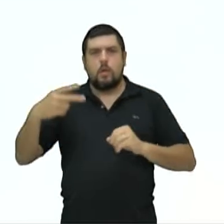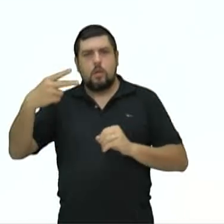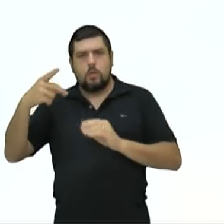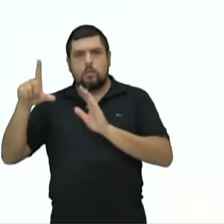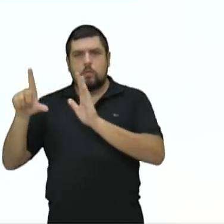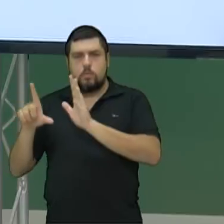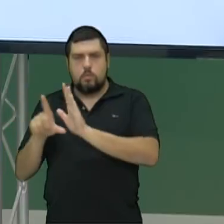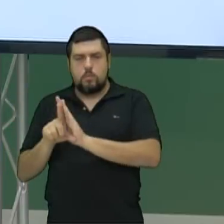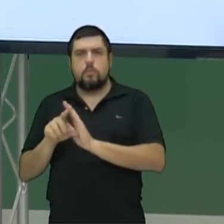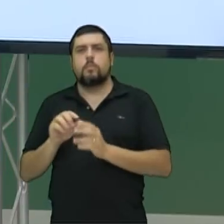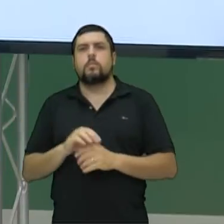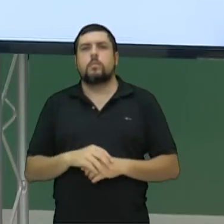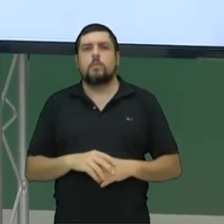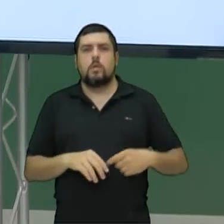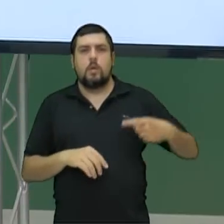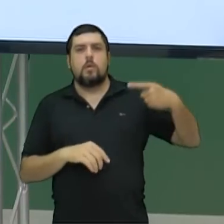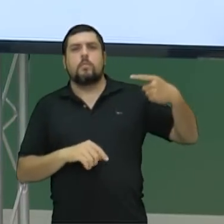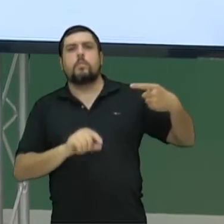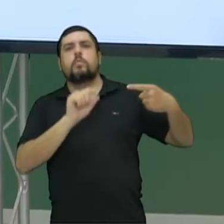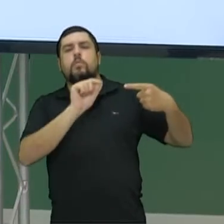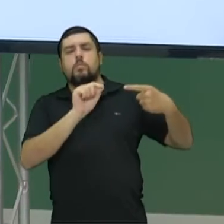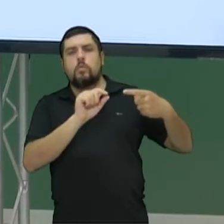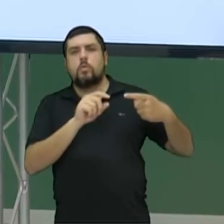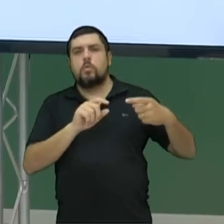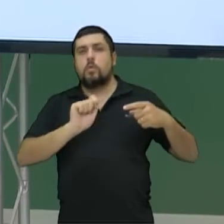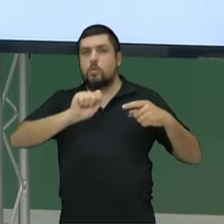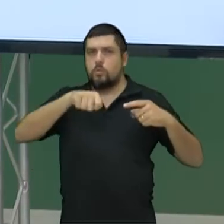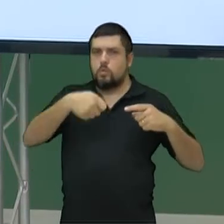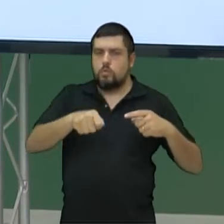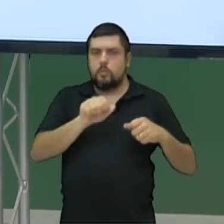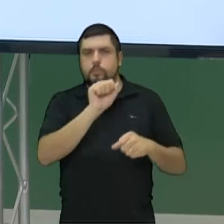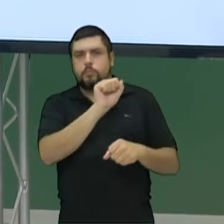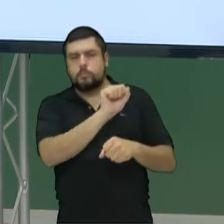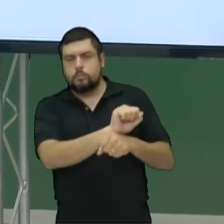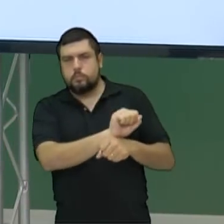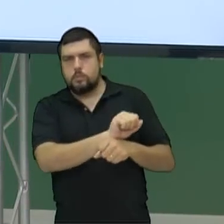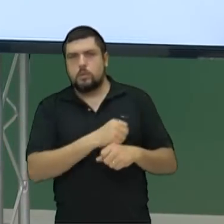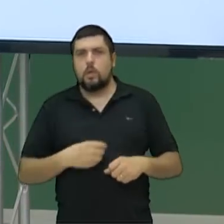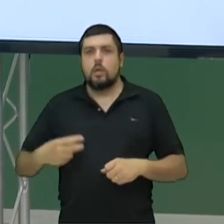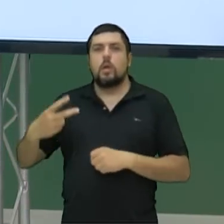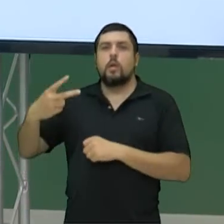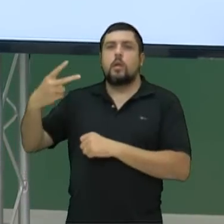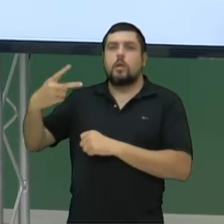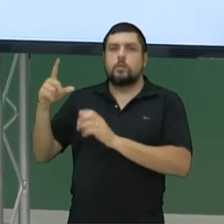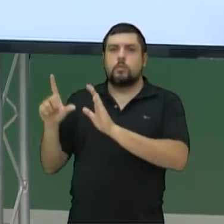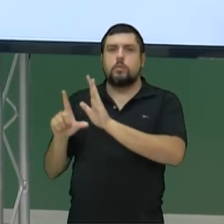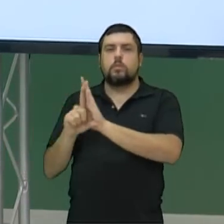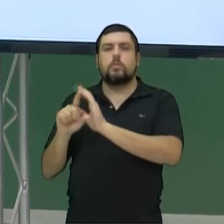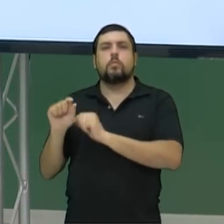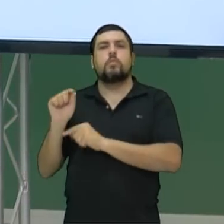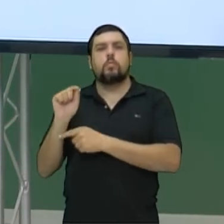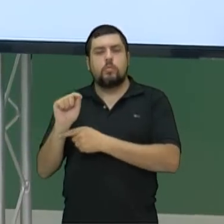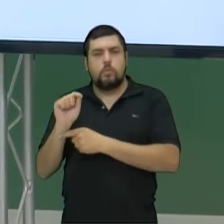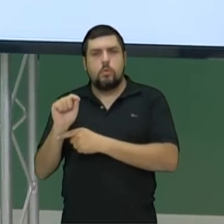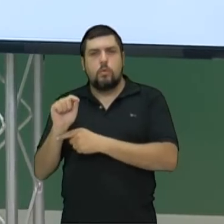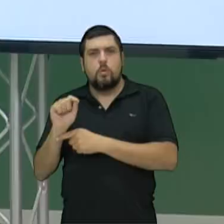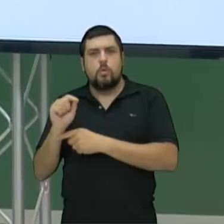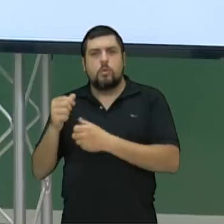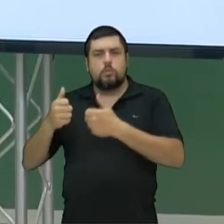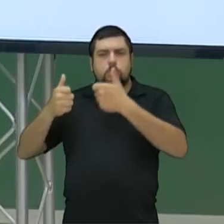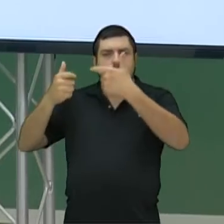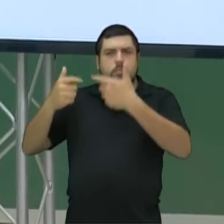diz para nós o estado de repouso de um corpo e uma segunda lei que dá o conceito da força aqui para